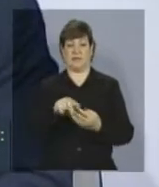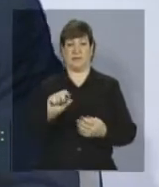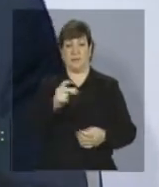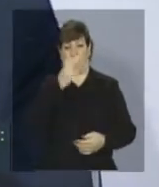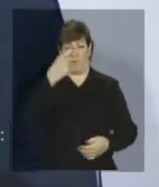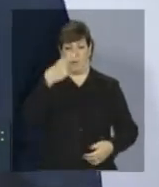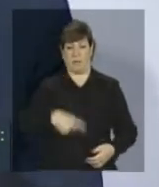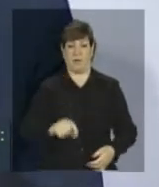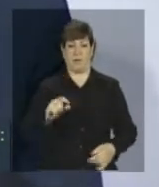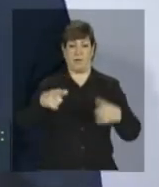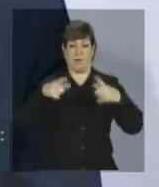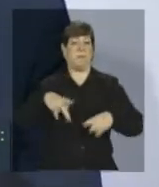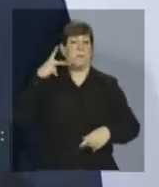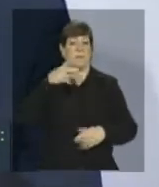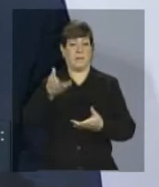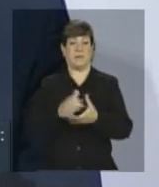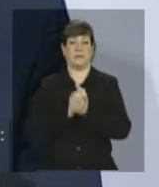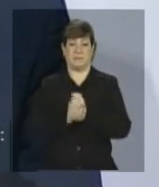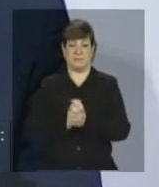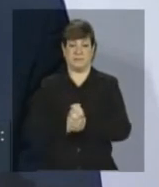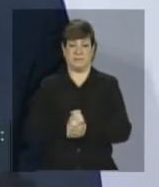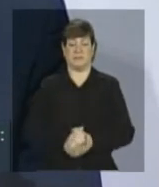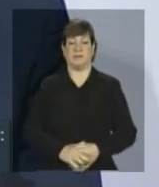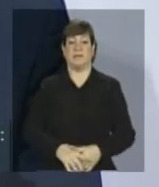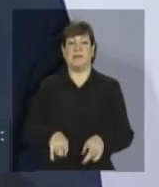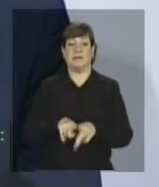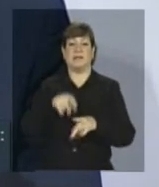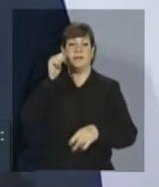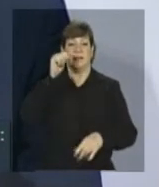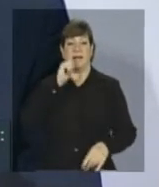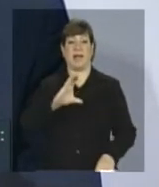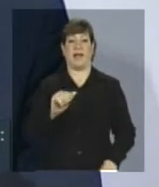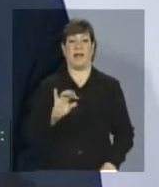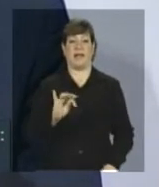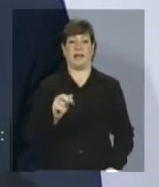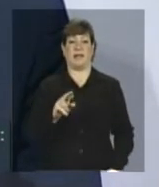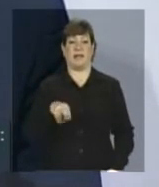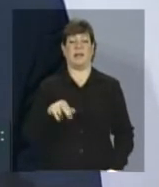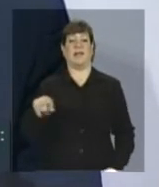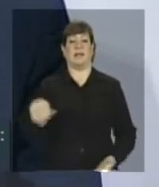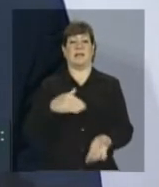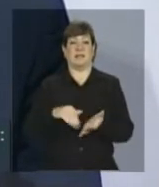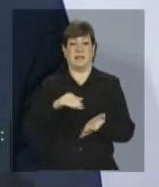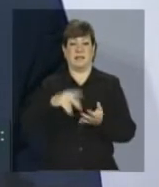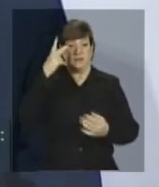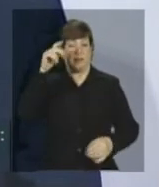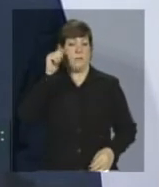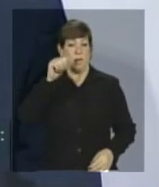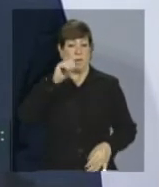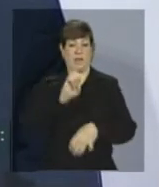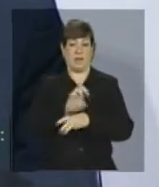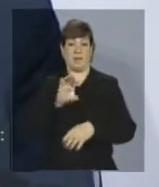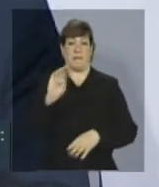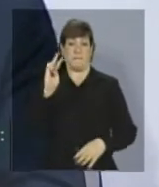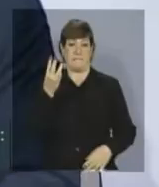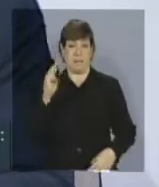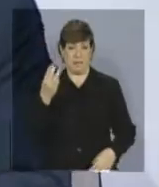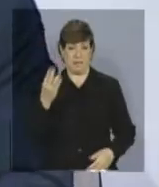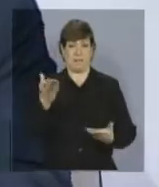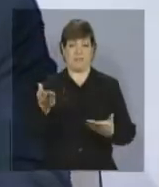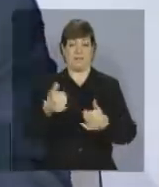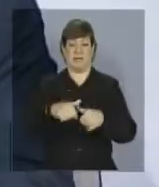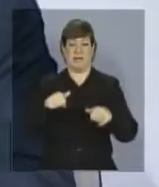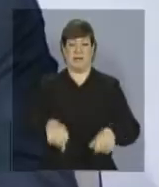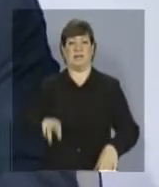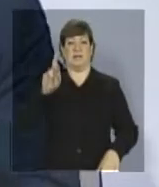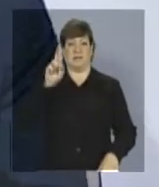Paraíba. Saudar a senhora Catarina Bacelar, secretária das Mulheres do Estado do Maranhão, aqui